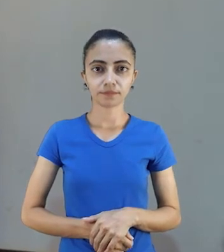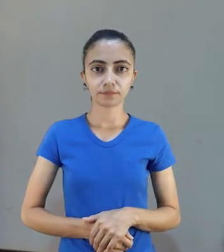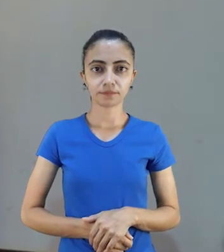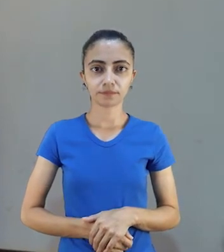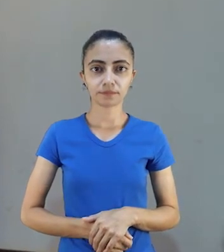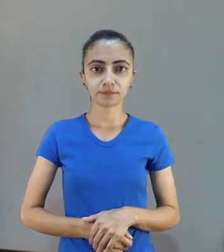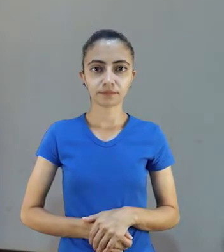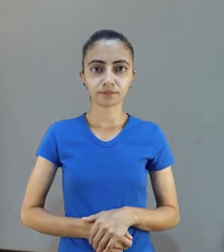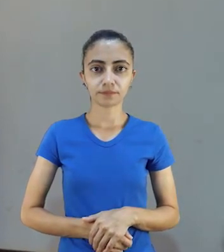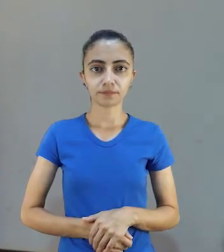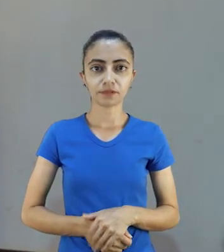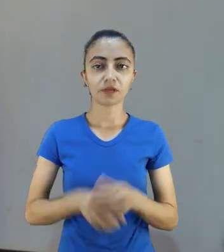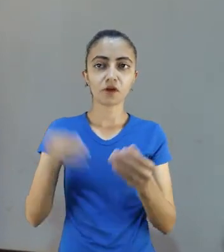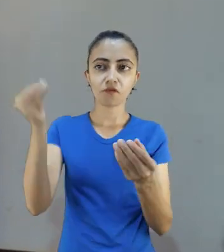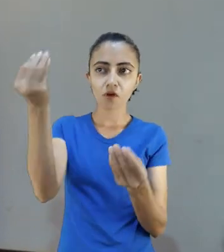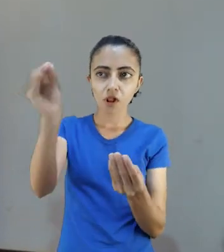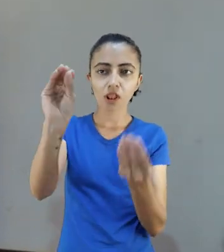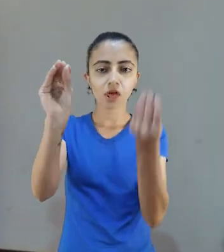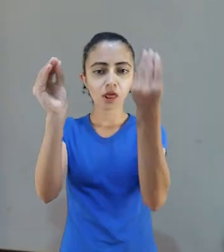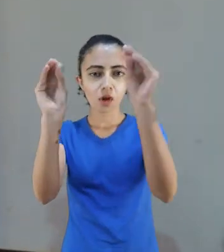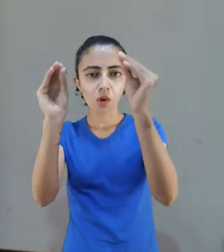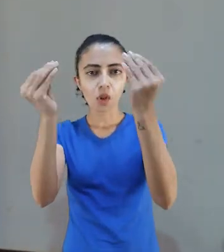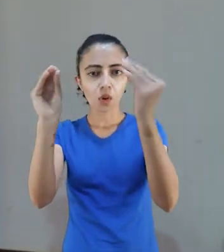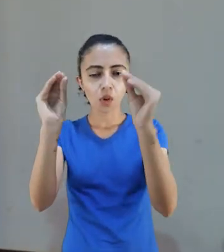E vou tampando.